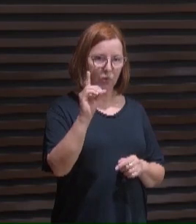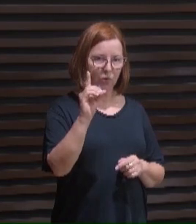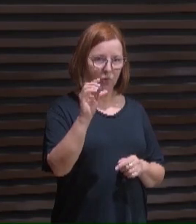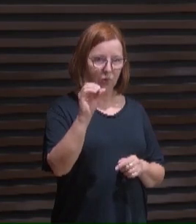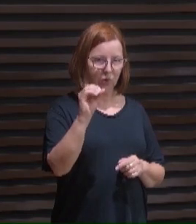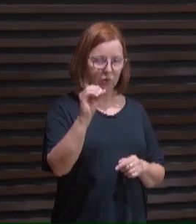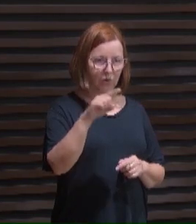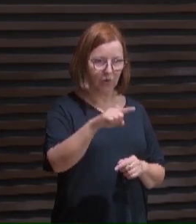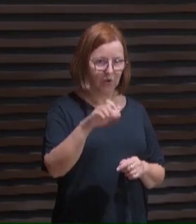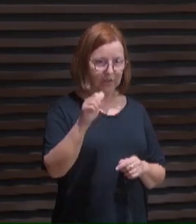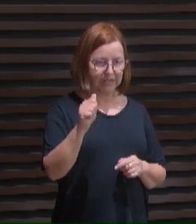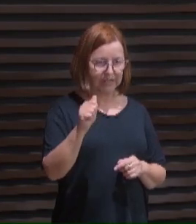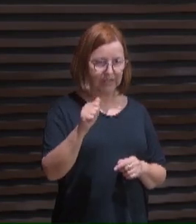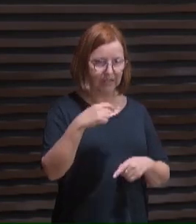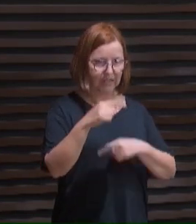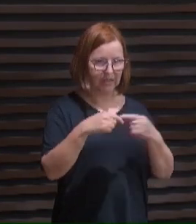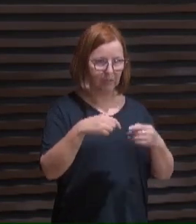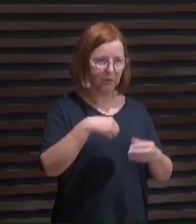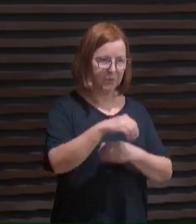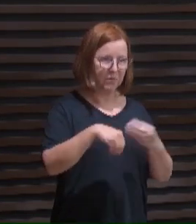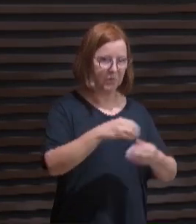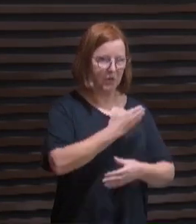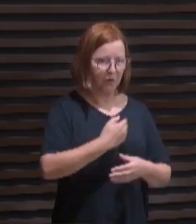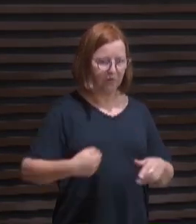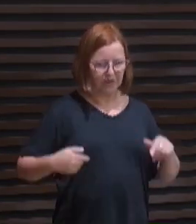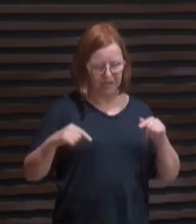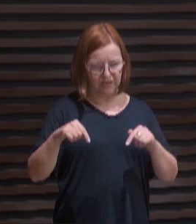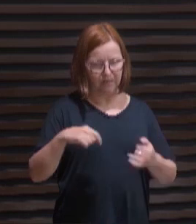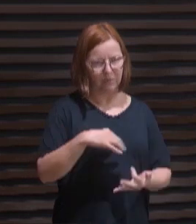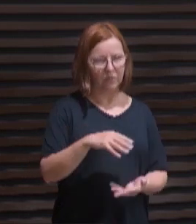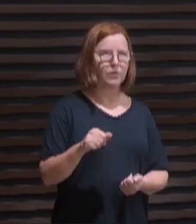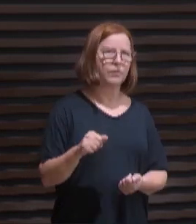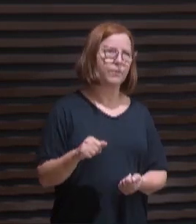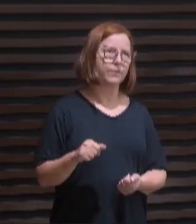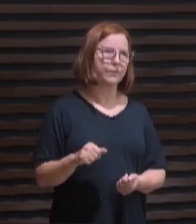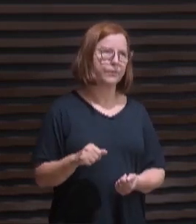os governos deste mundo, e vai até